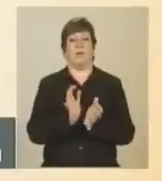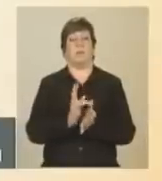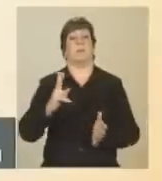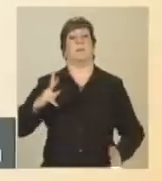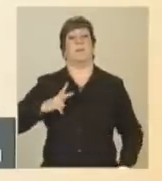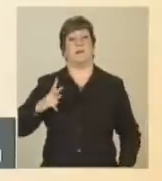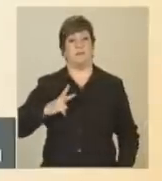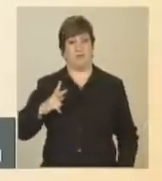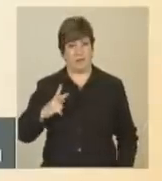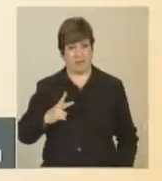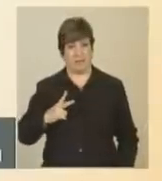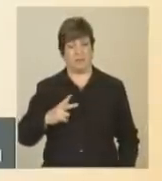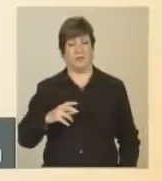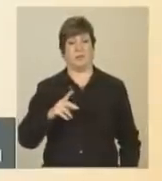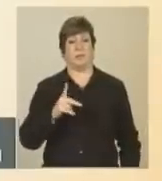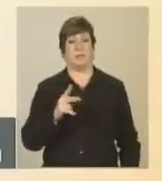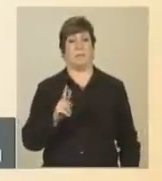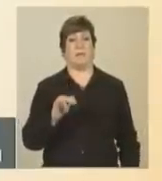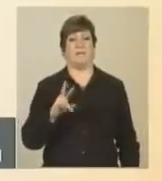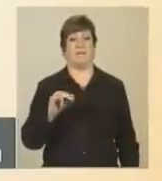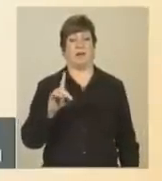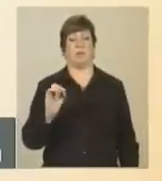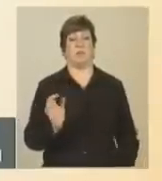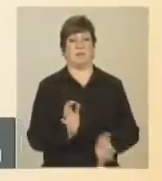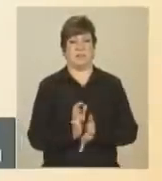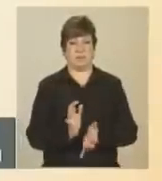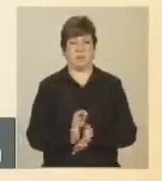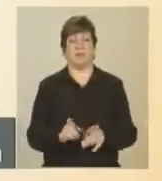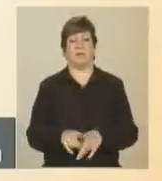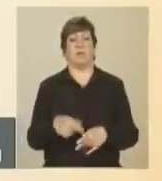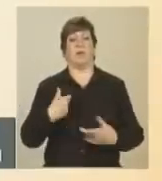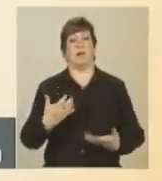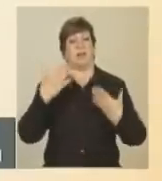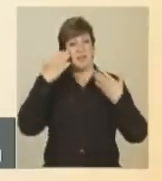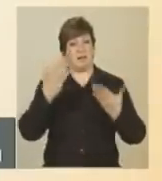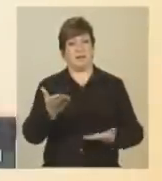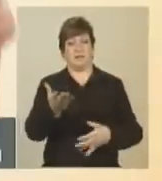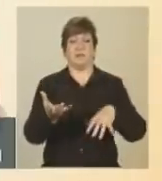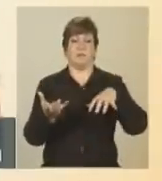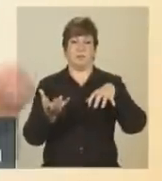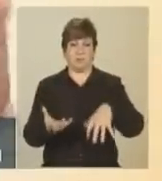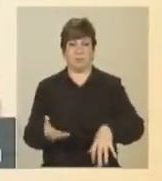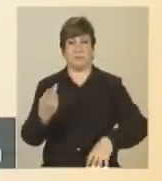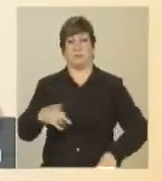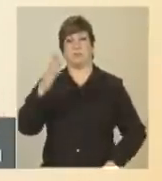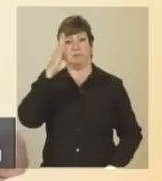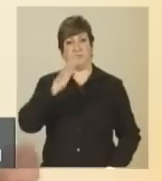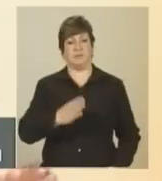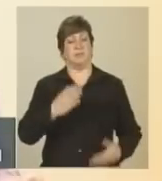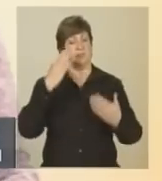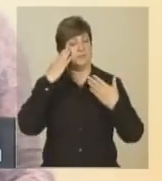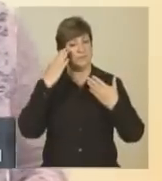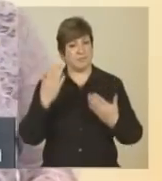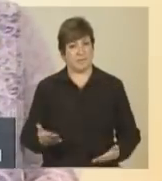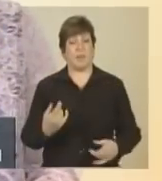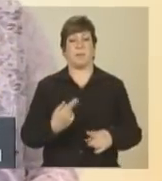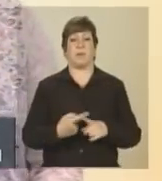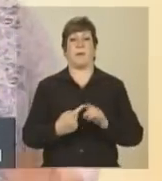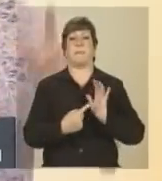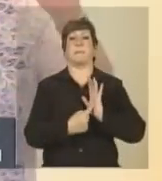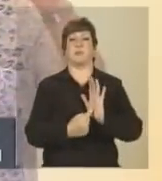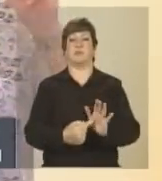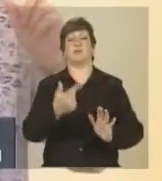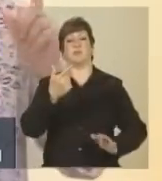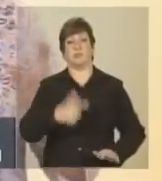privado. Eu queria agradecer a sensibilidade do Parlamento brasileiro, que mostra, mais uma vez,